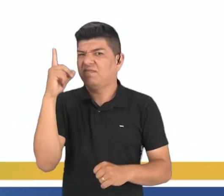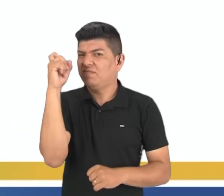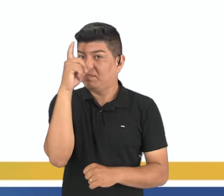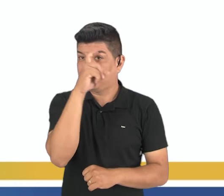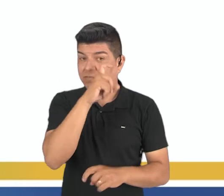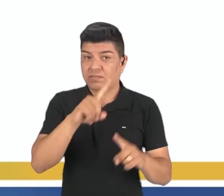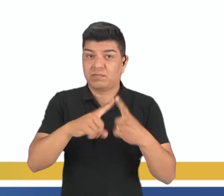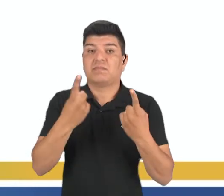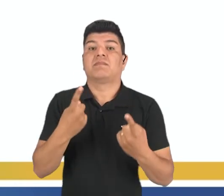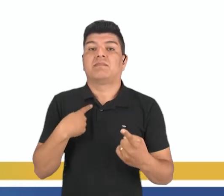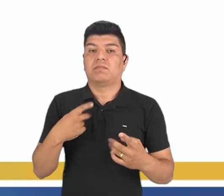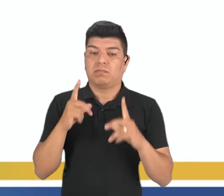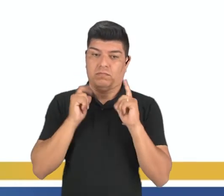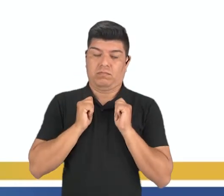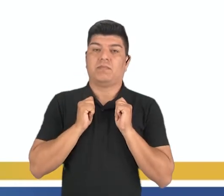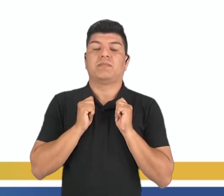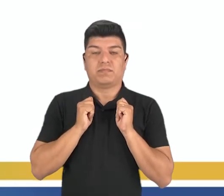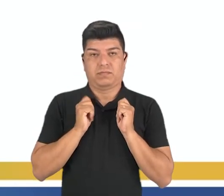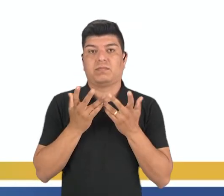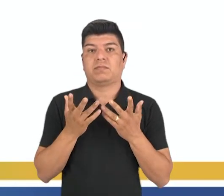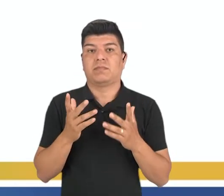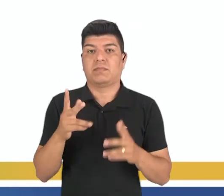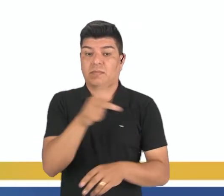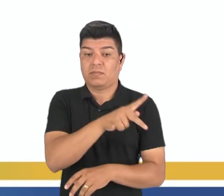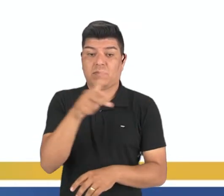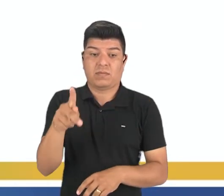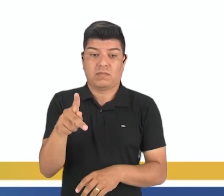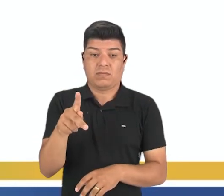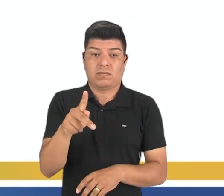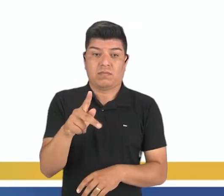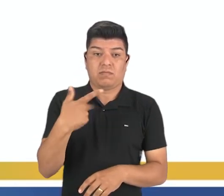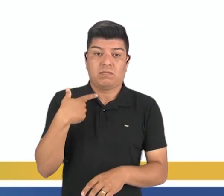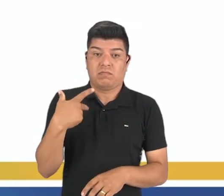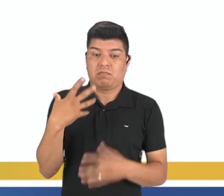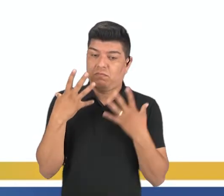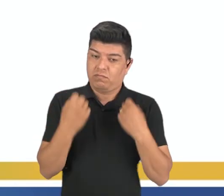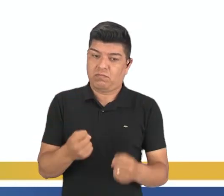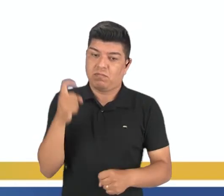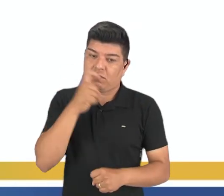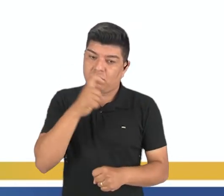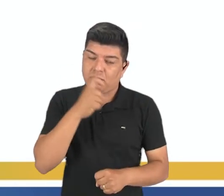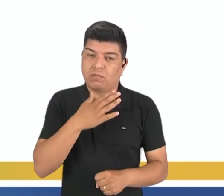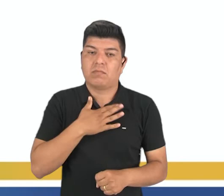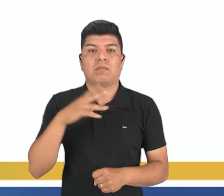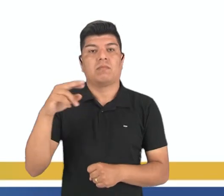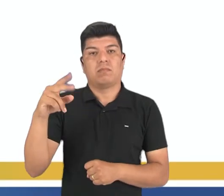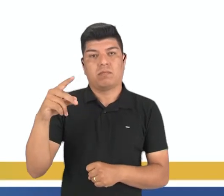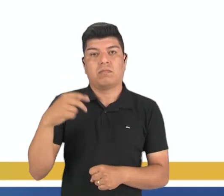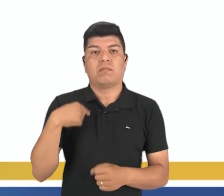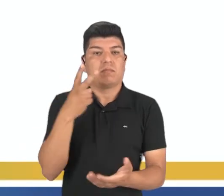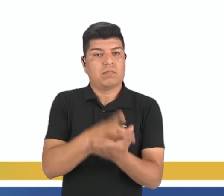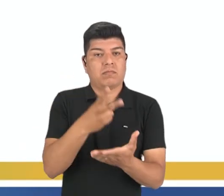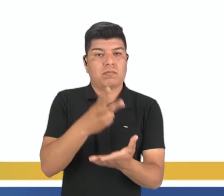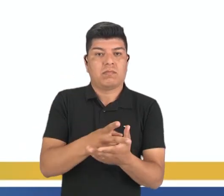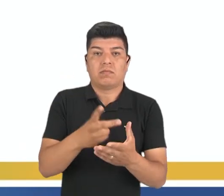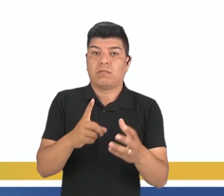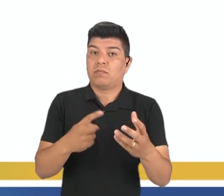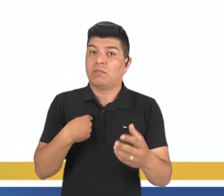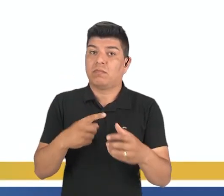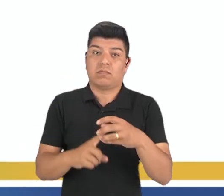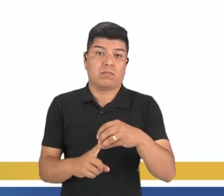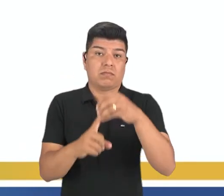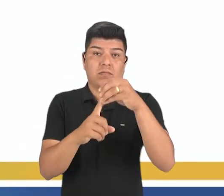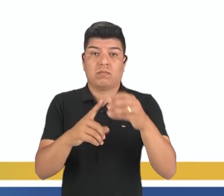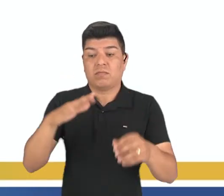mas resignei-me momentaneamente. A professora não tinha engolido bem a mentira do meu irmão. Eu sempre fui aniquilada,